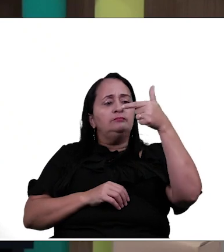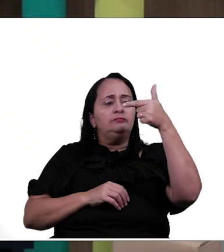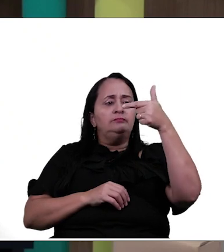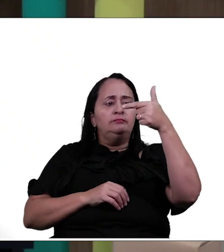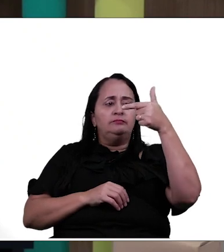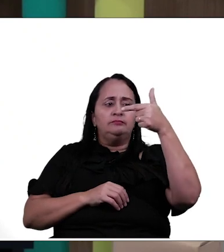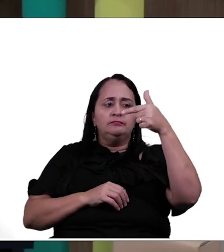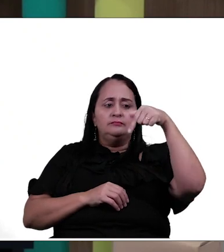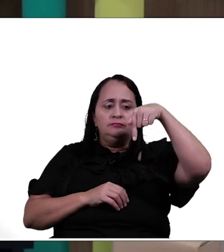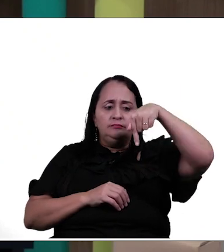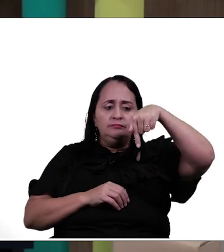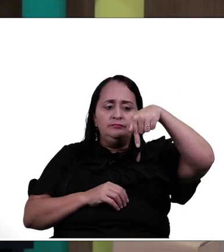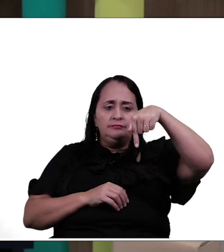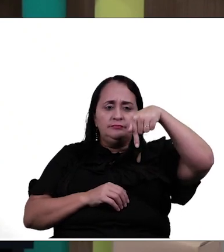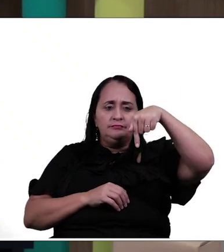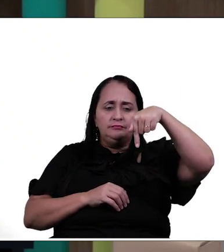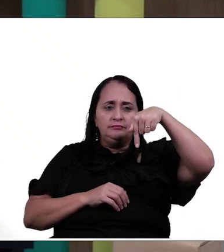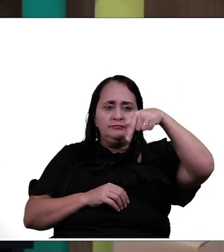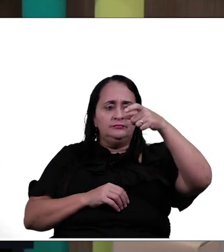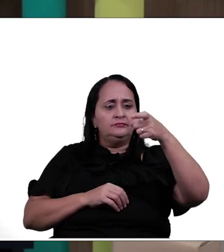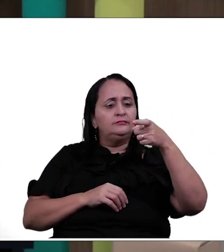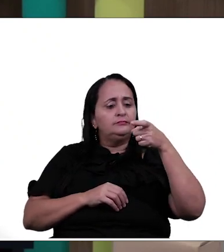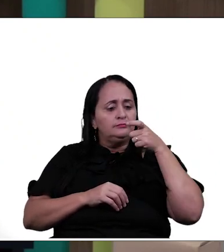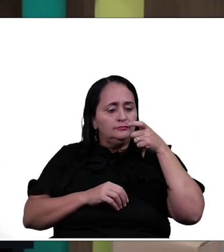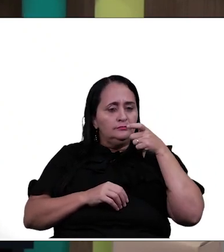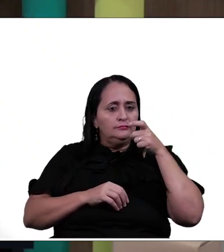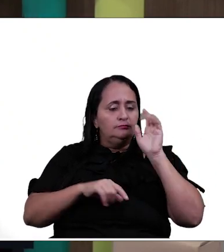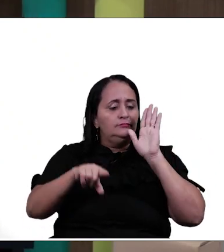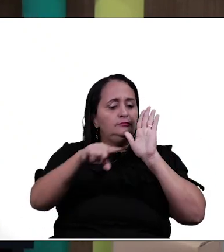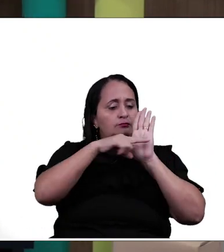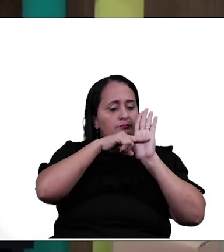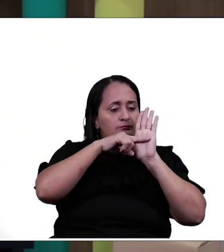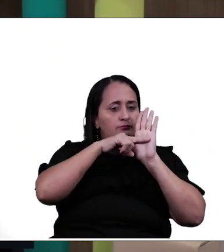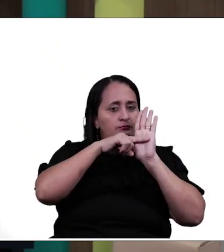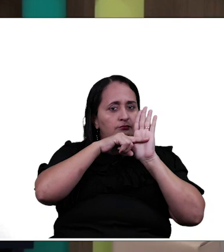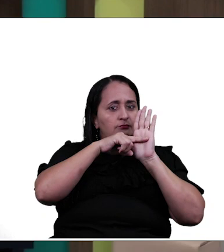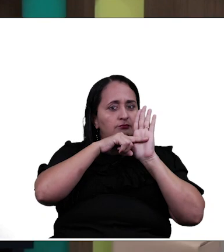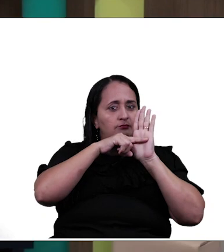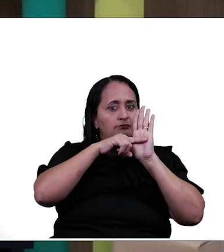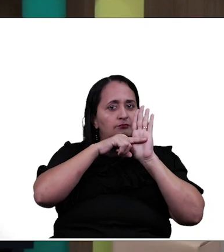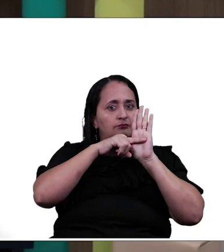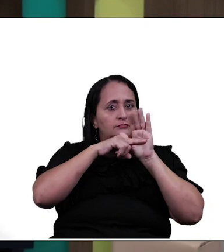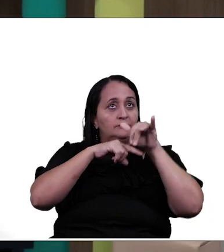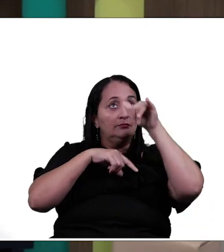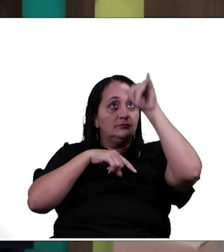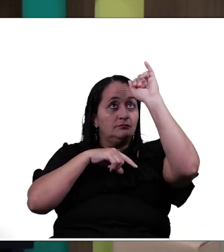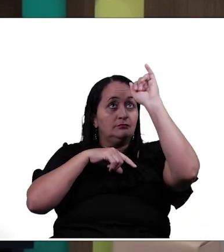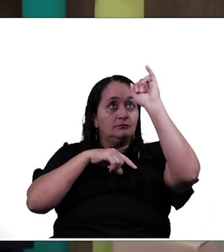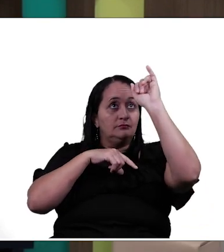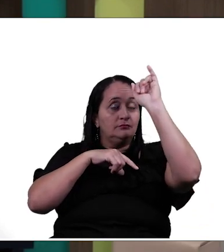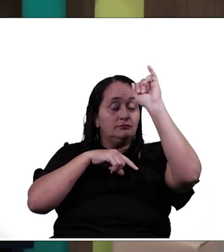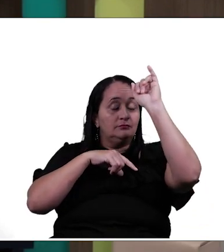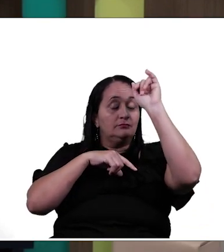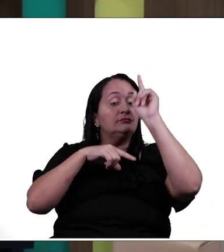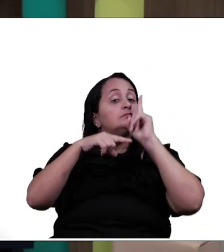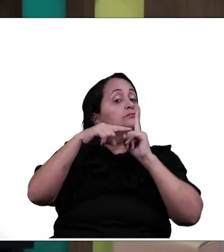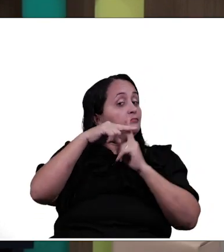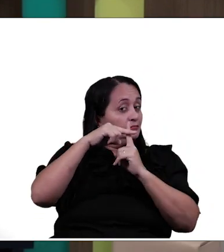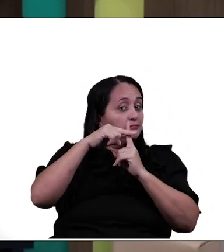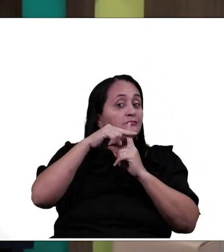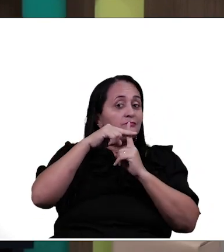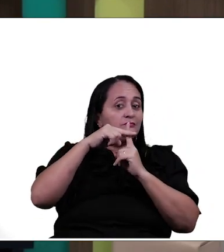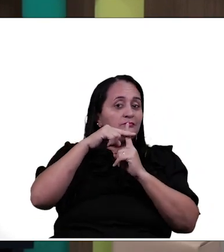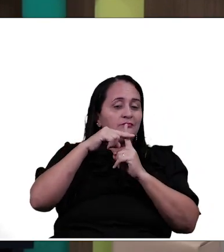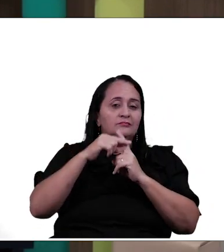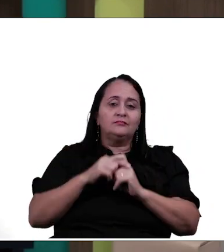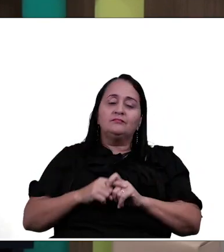negativos, inclusive o zero. Em alguns livros vocês vão ouvir dizer são os números racionais